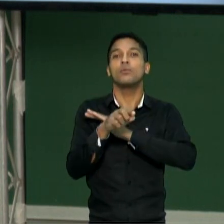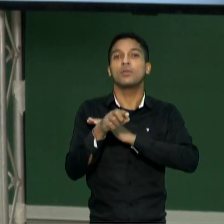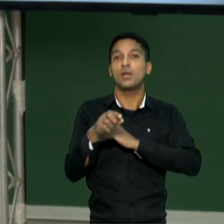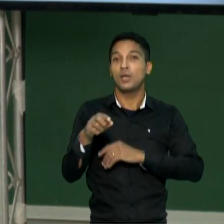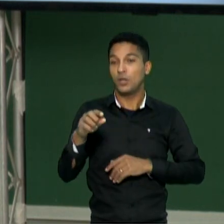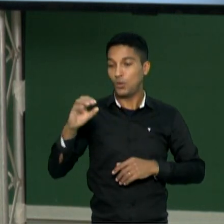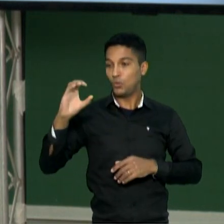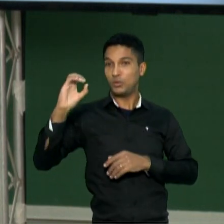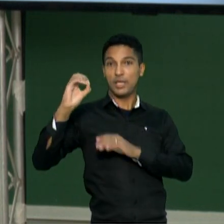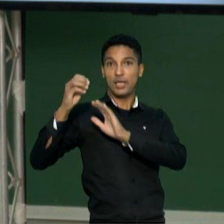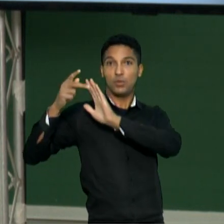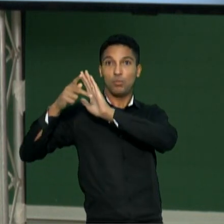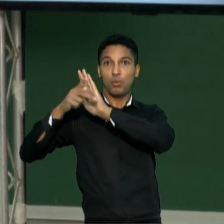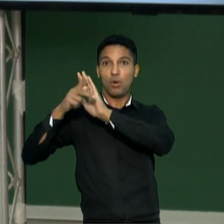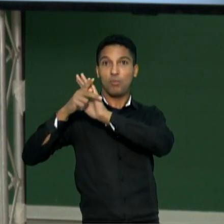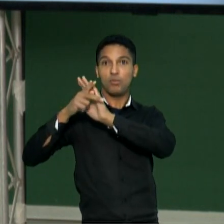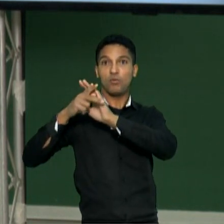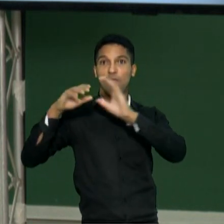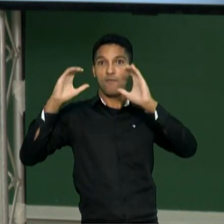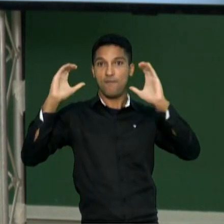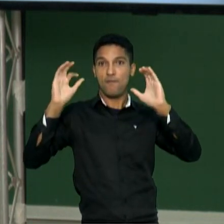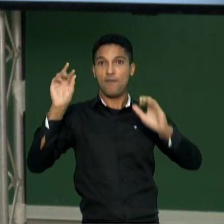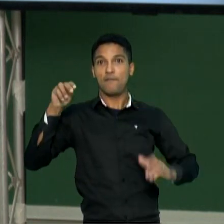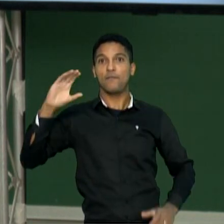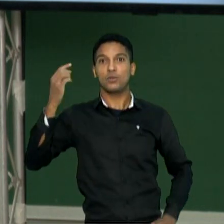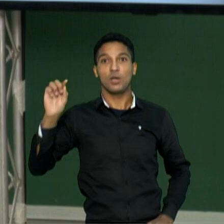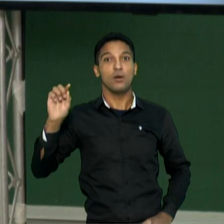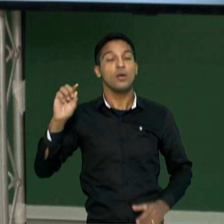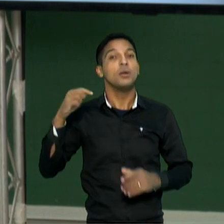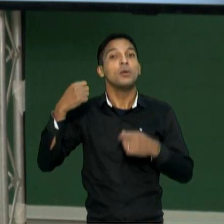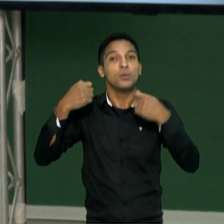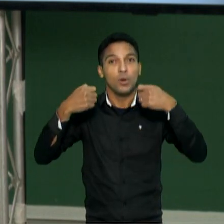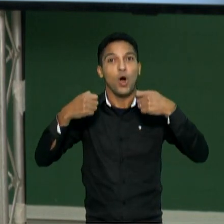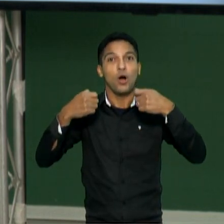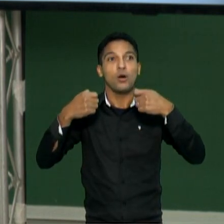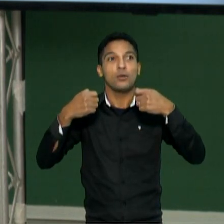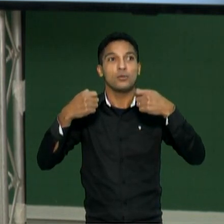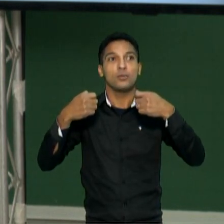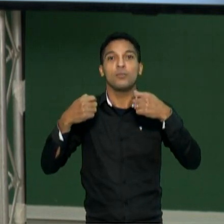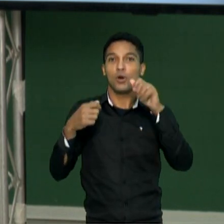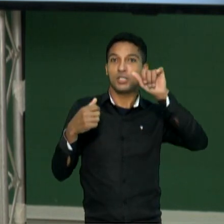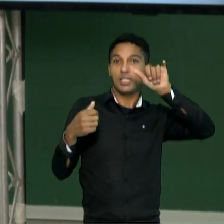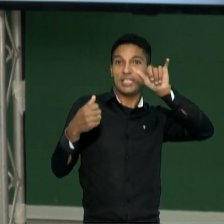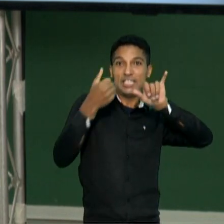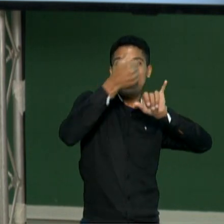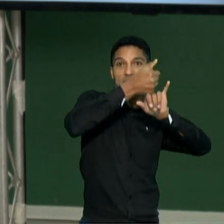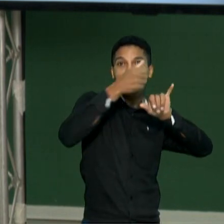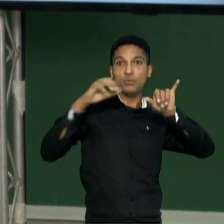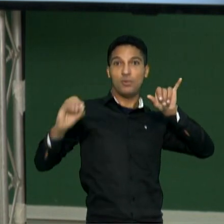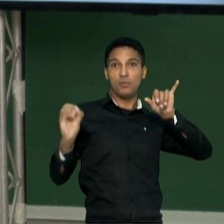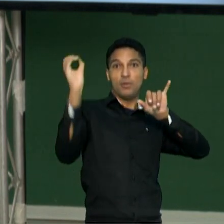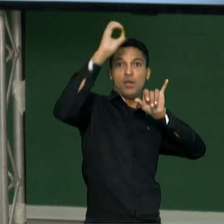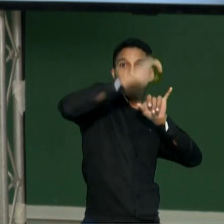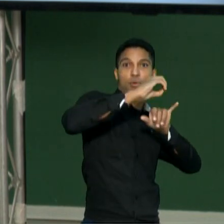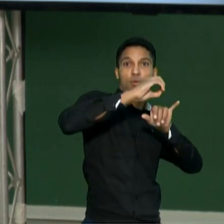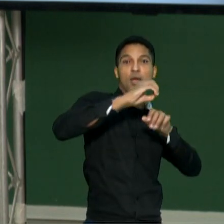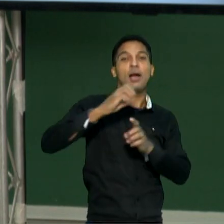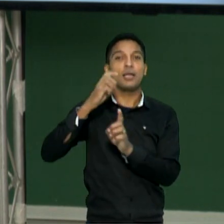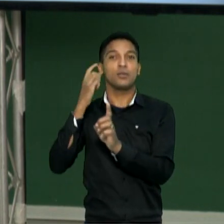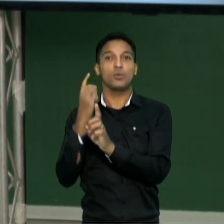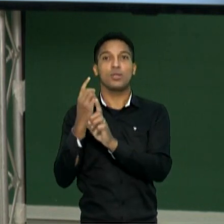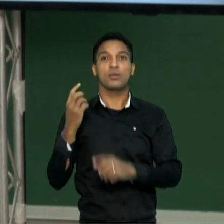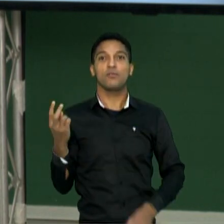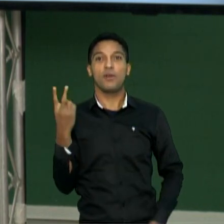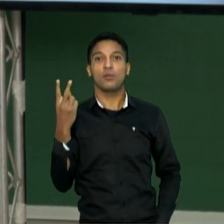0, né? Trocar o f de x por 0 e descobrir o valor de x. Mas não é necessário, porque se você lembrar do que é a raiz